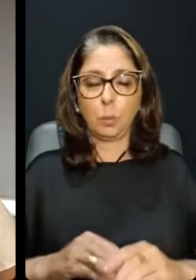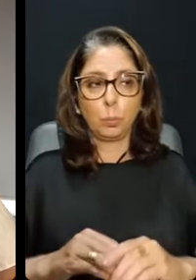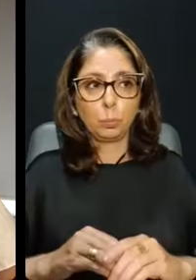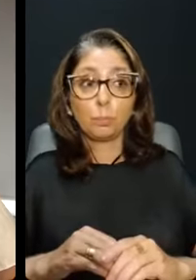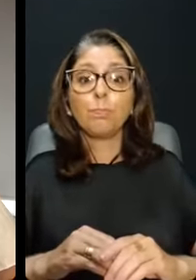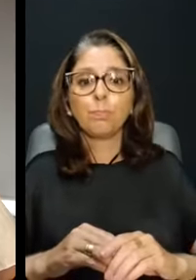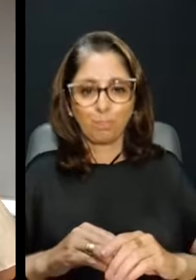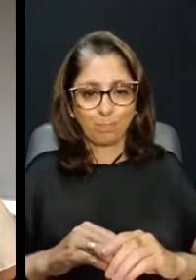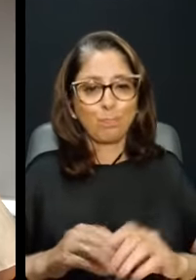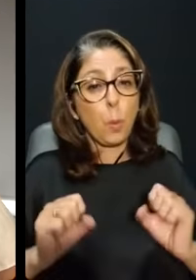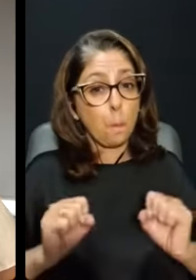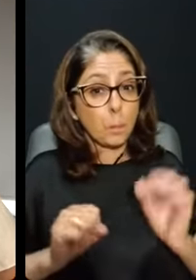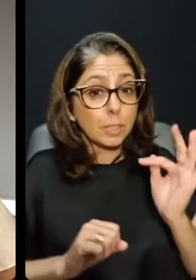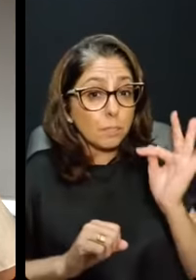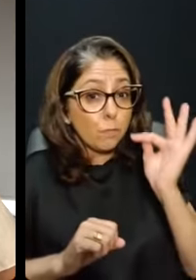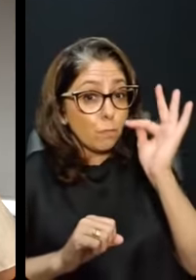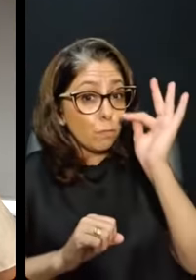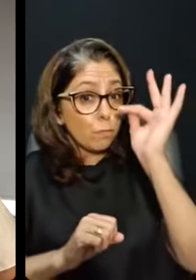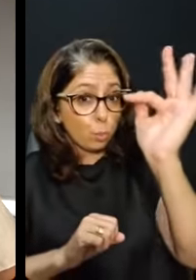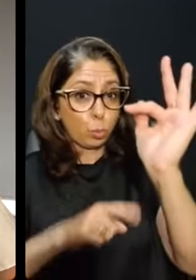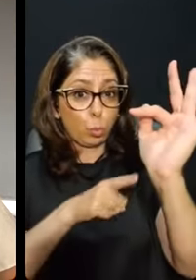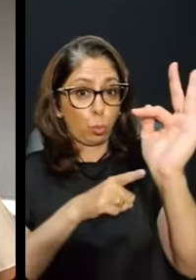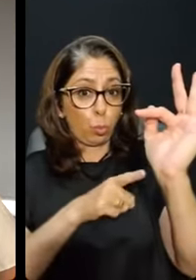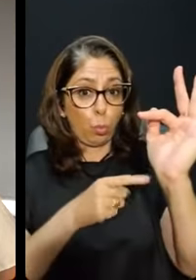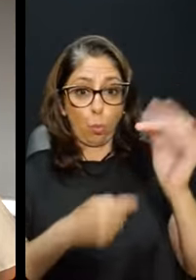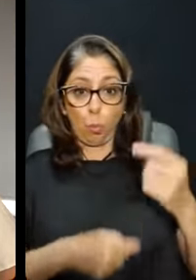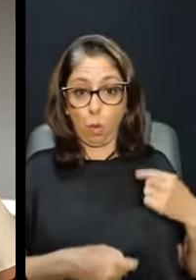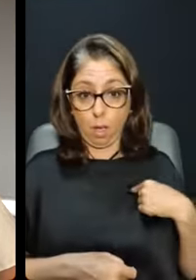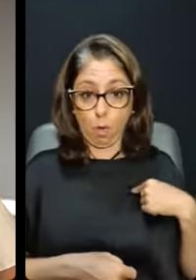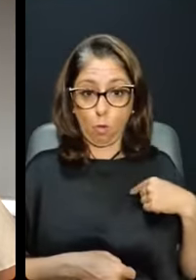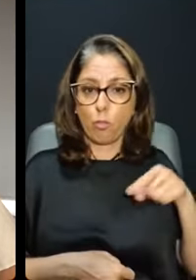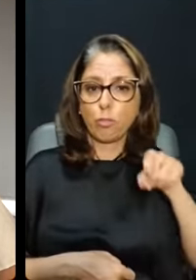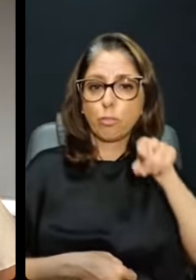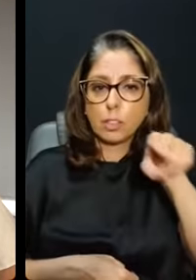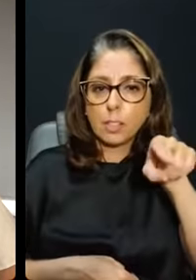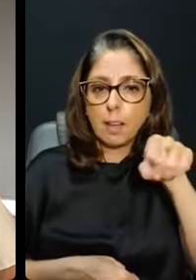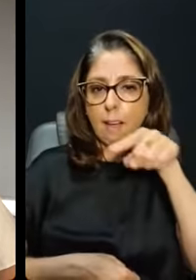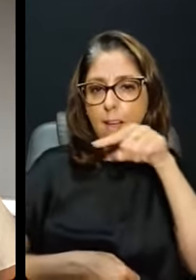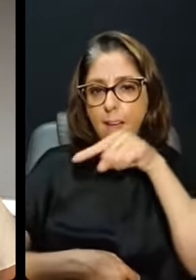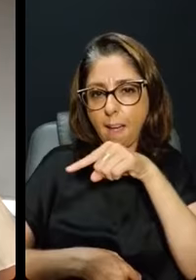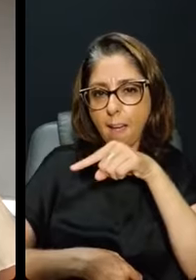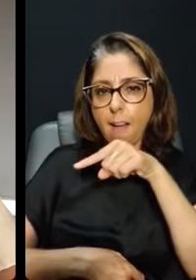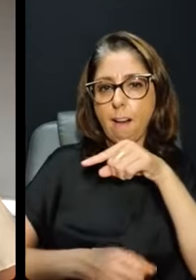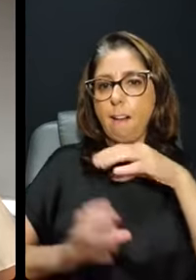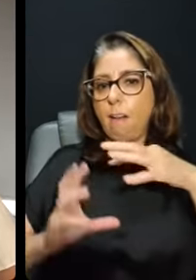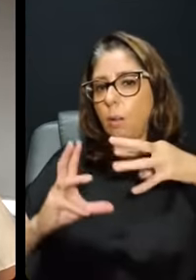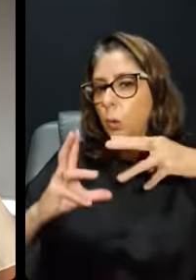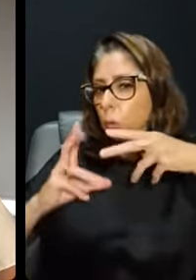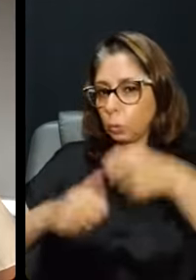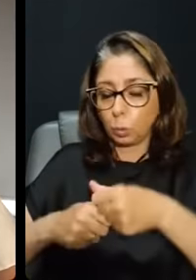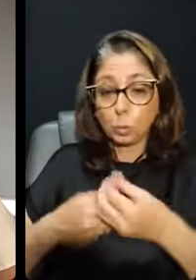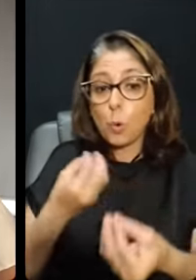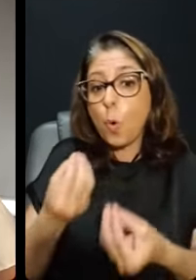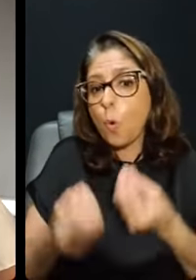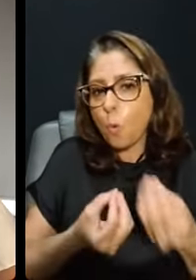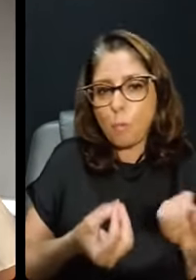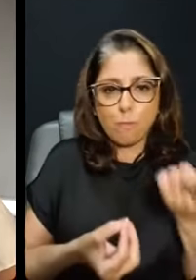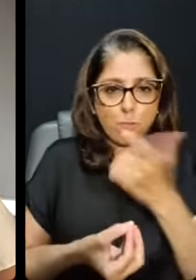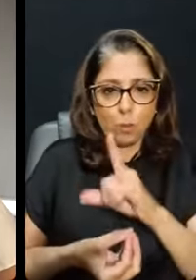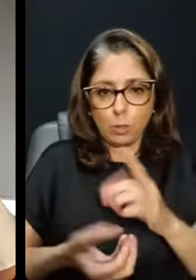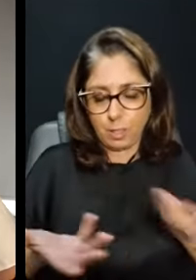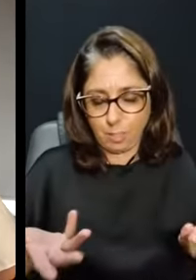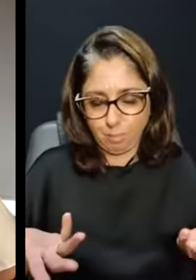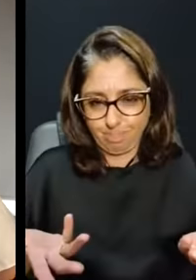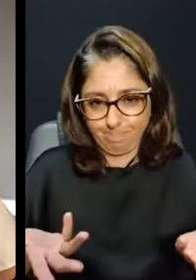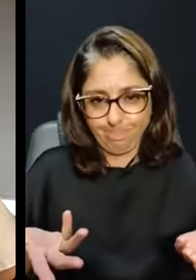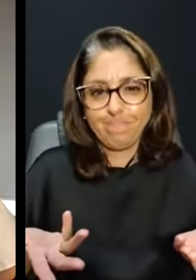lugar, né? De estar nesse lugar. Não é para o mundo, é para a gente e para as pessoas que estão mais próximas, né? No carrinho de bebê, quando você vai andar